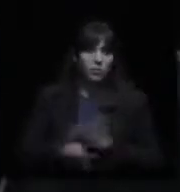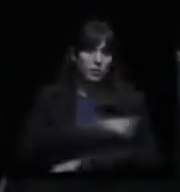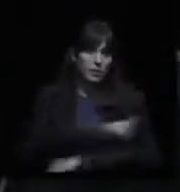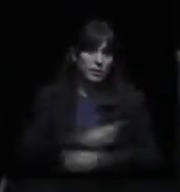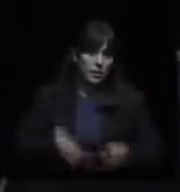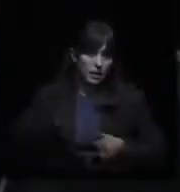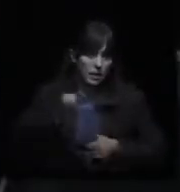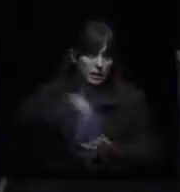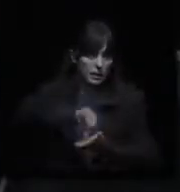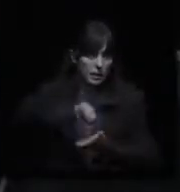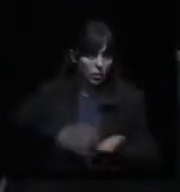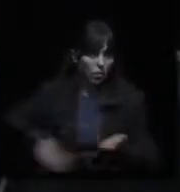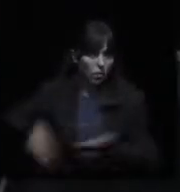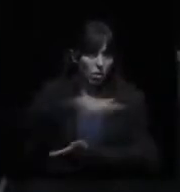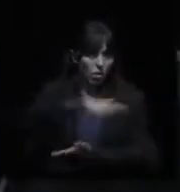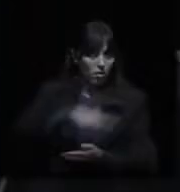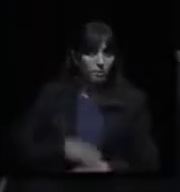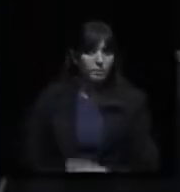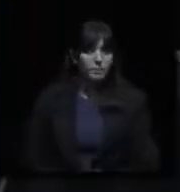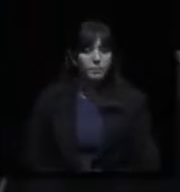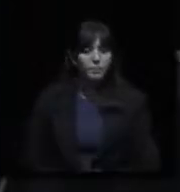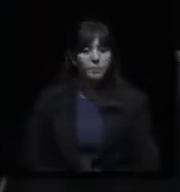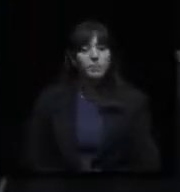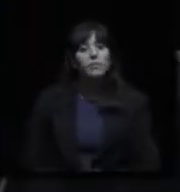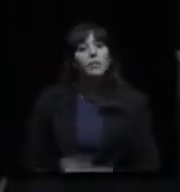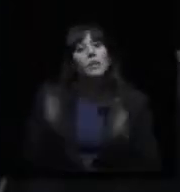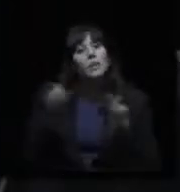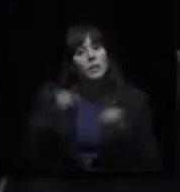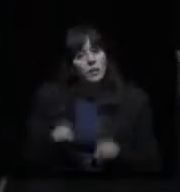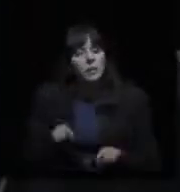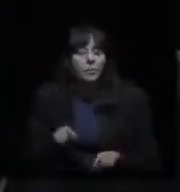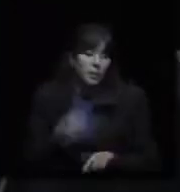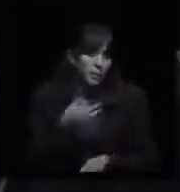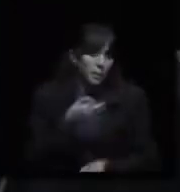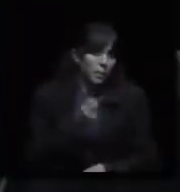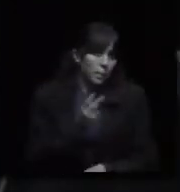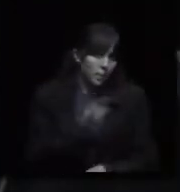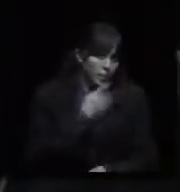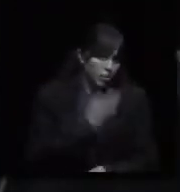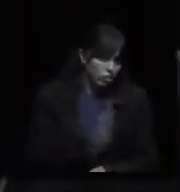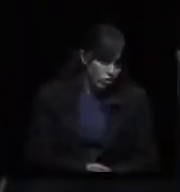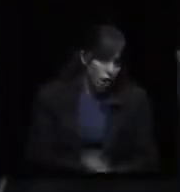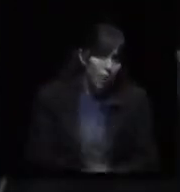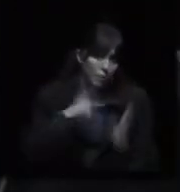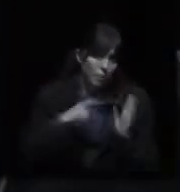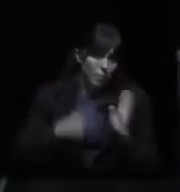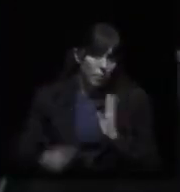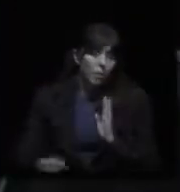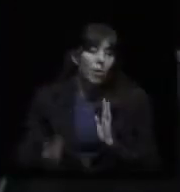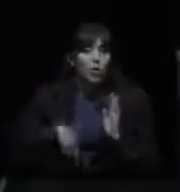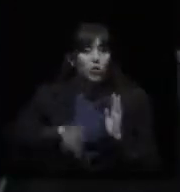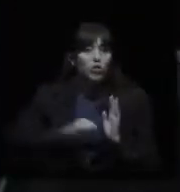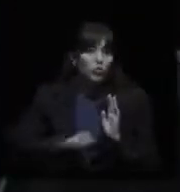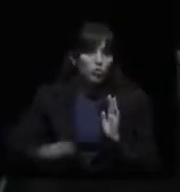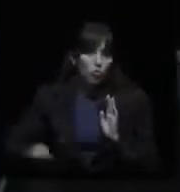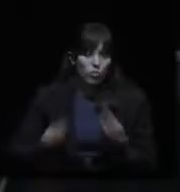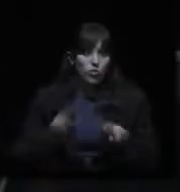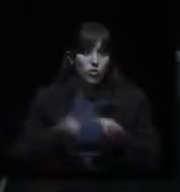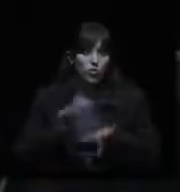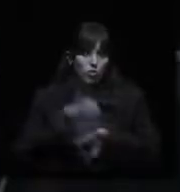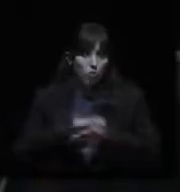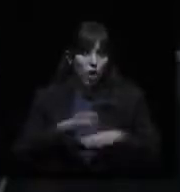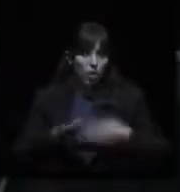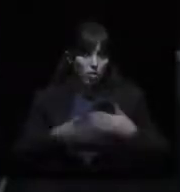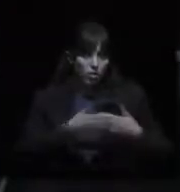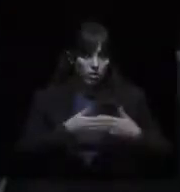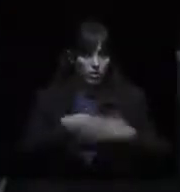cidade. Quanto a esta questão, é por demais conhecida a posição do PEV. Fomos contra o encerramento das esquadras em Lisboa, como por exemplo a esquadra